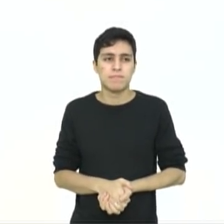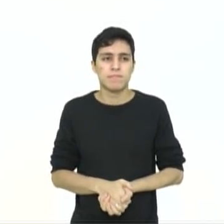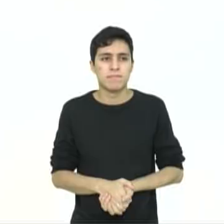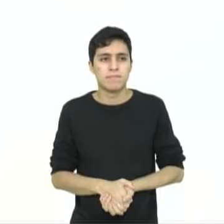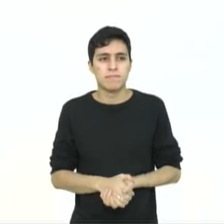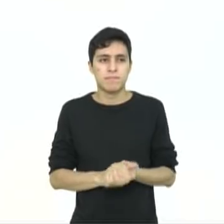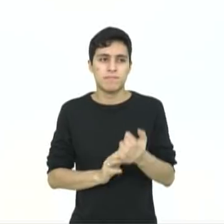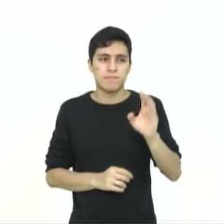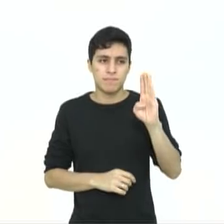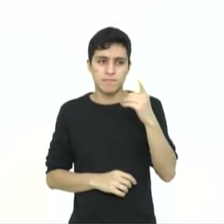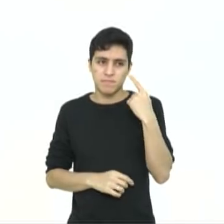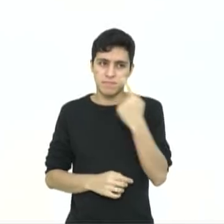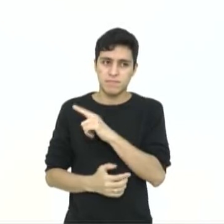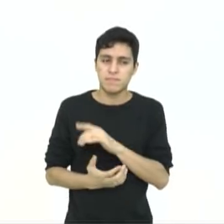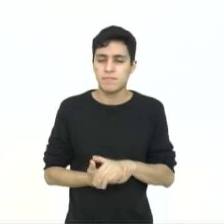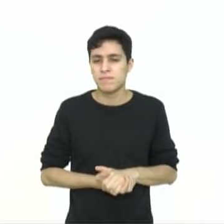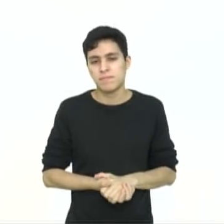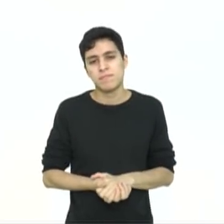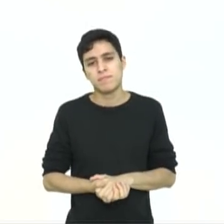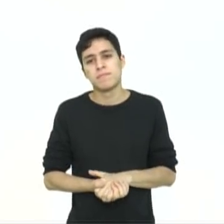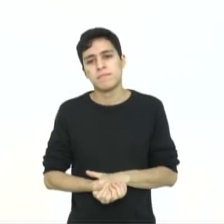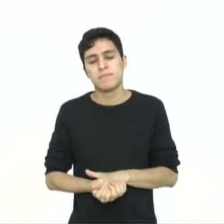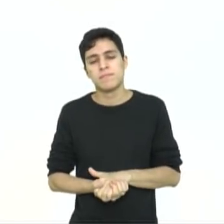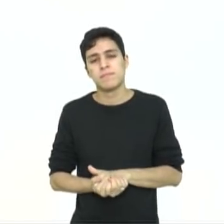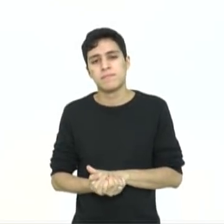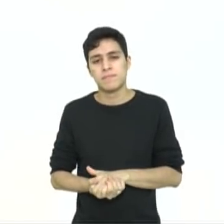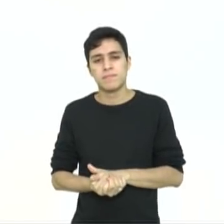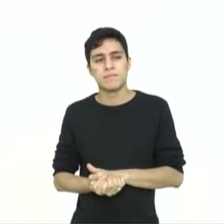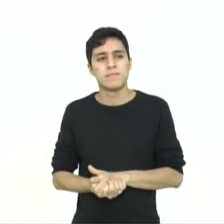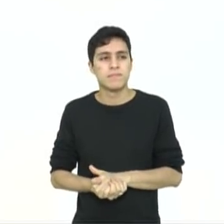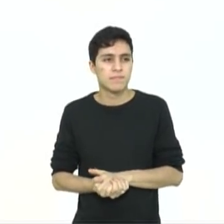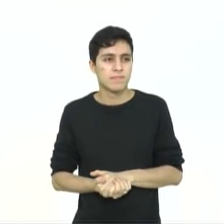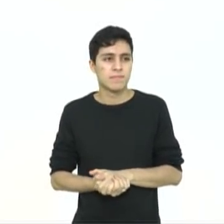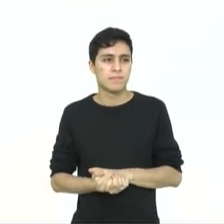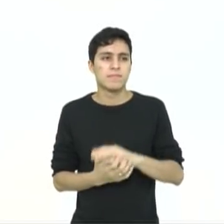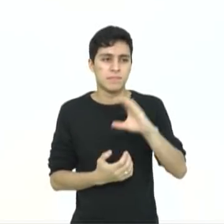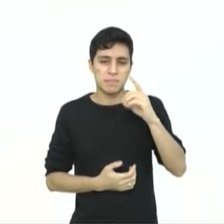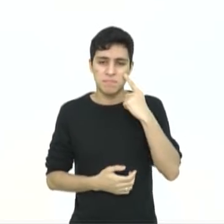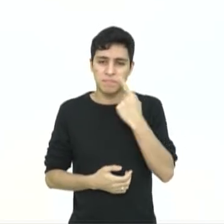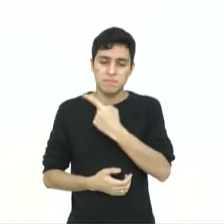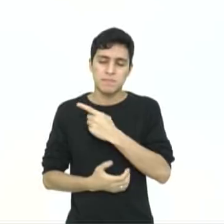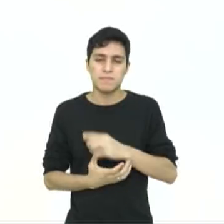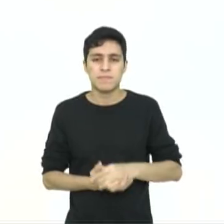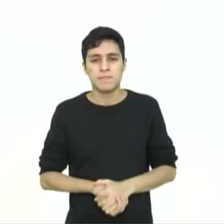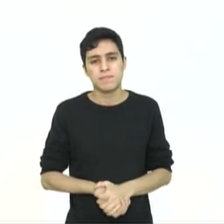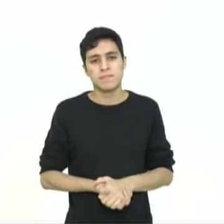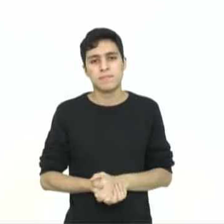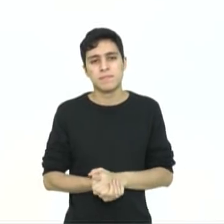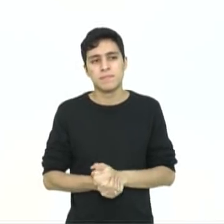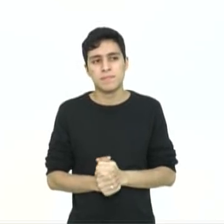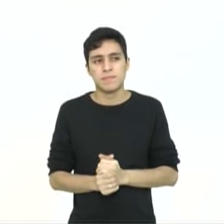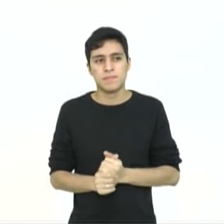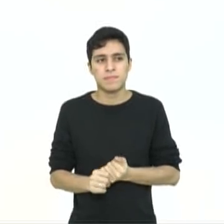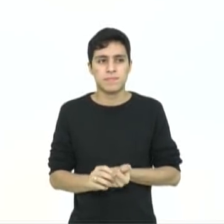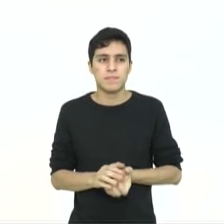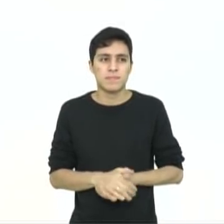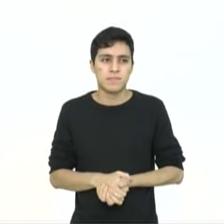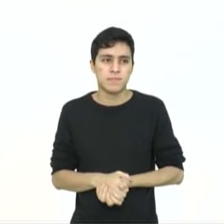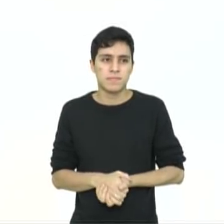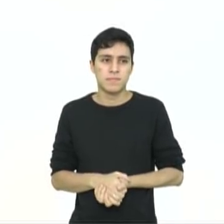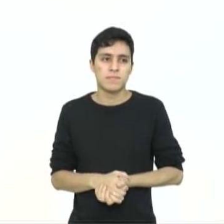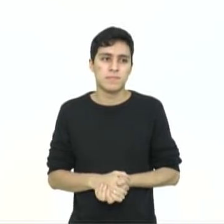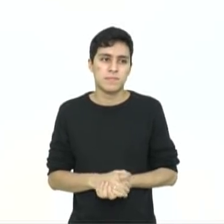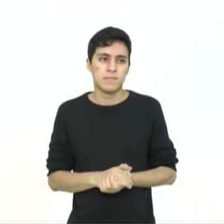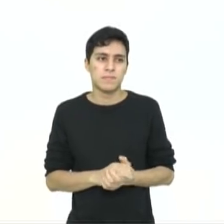nós temos do terrorismo sempre relacionado ao mundo árabe. Isso não tem nada a ver, terrorismo é uma coisa, mundo árabe é outra.